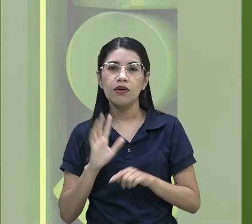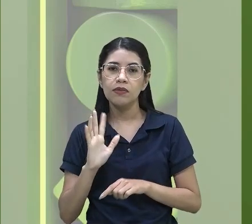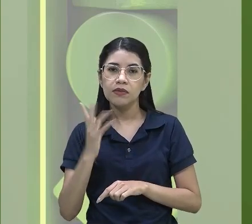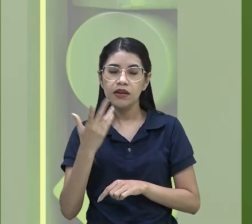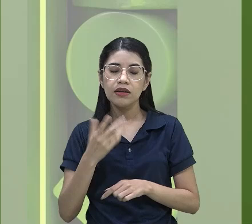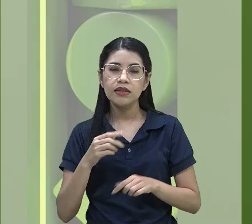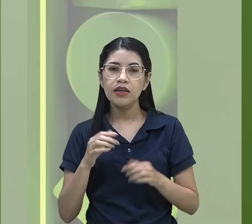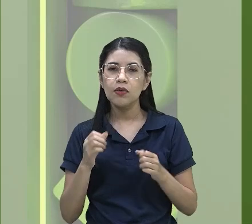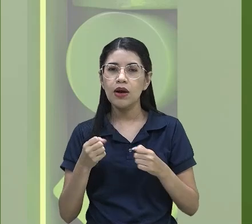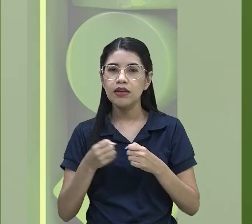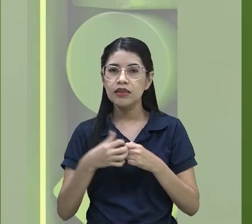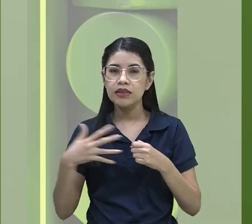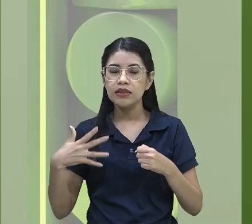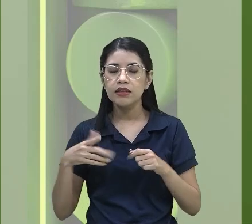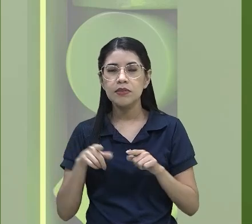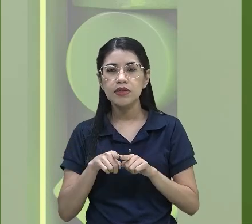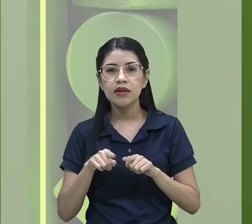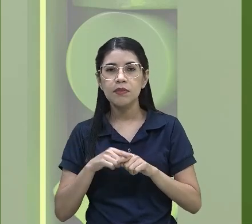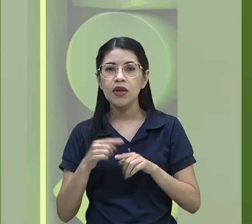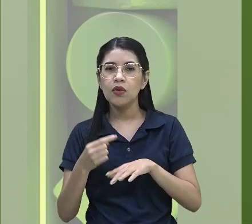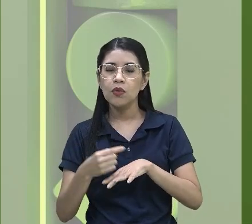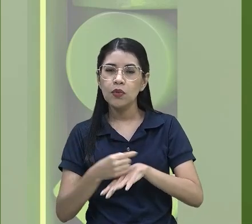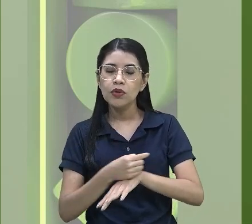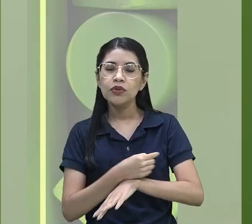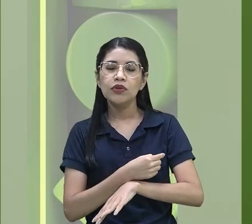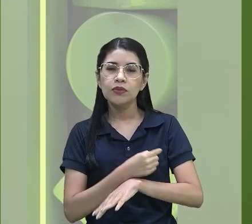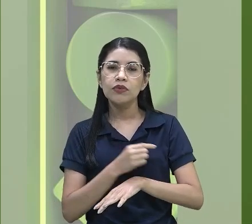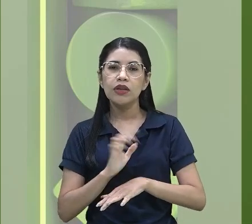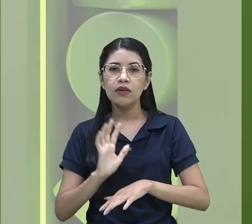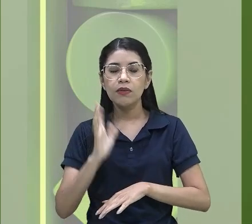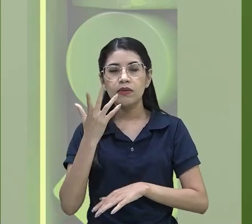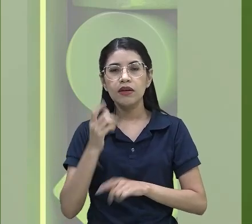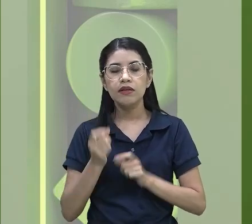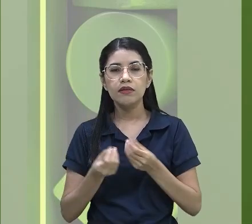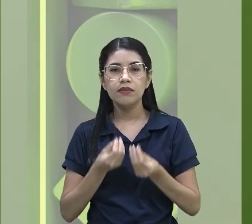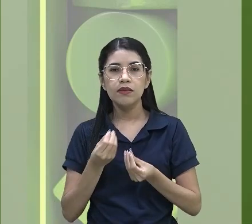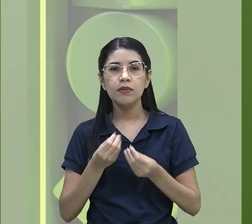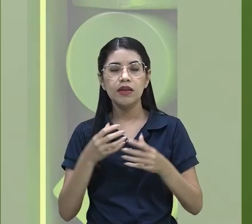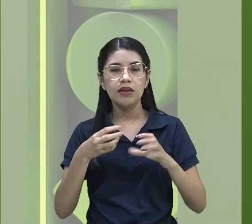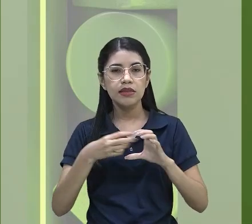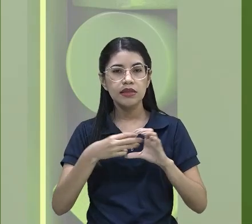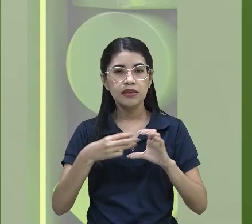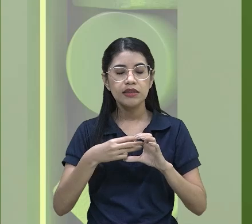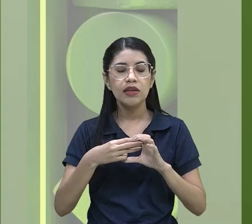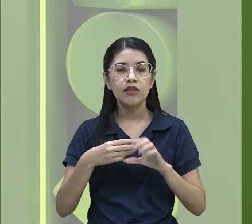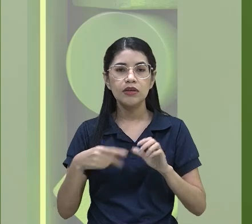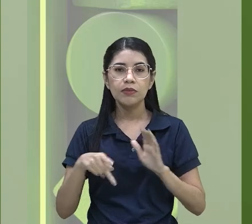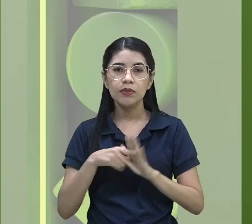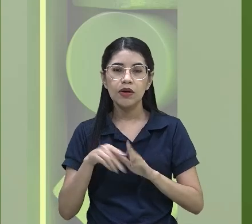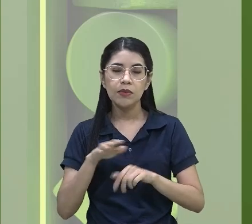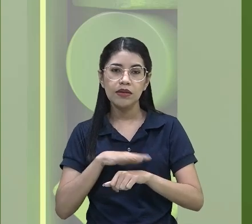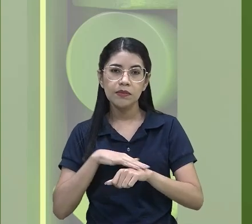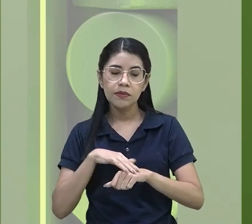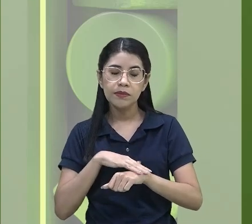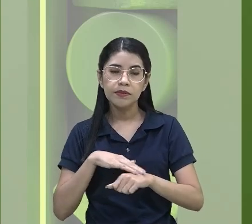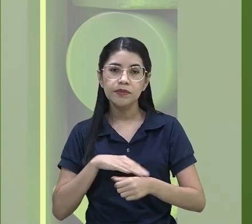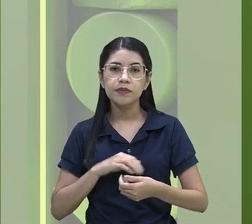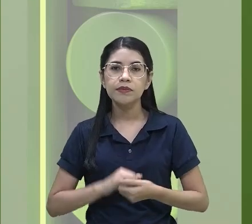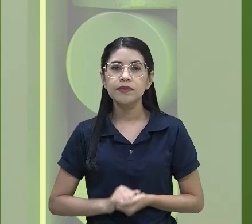das sinapses ou das comunicações nervosas entre as células que fazem parte desse sistema tão